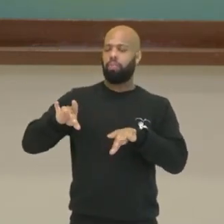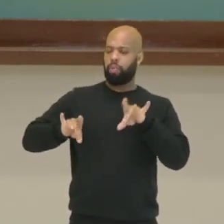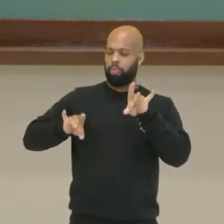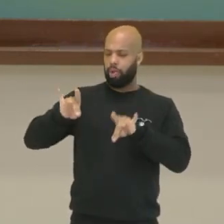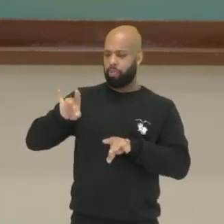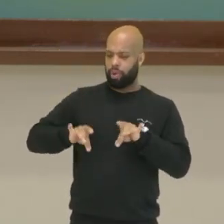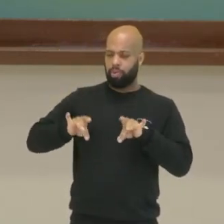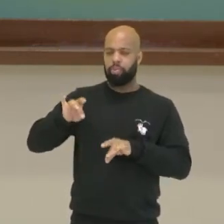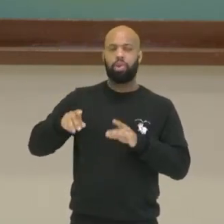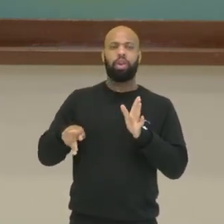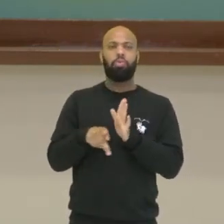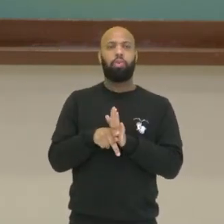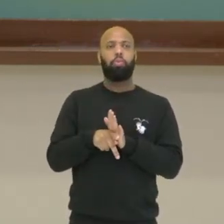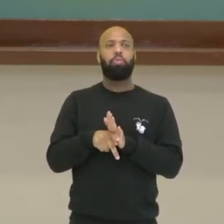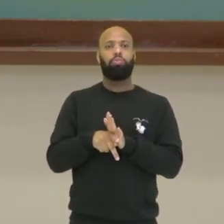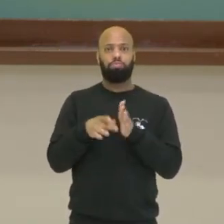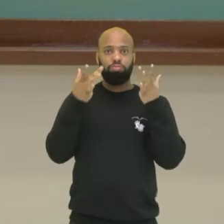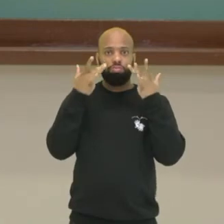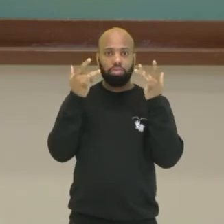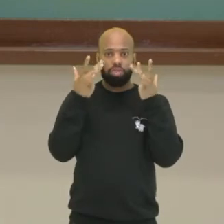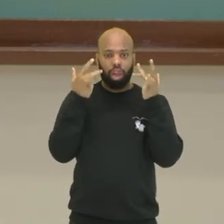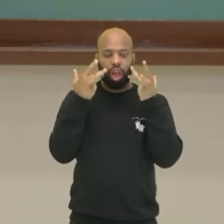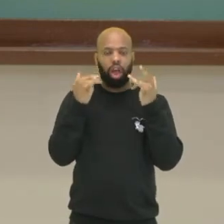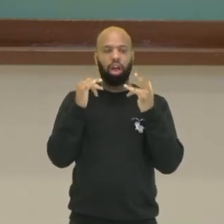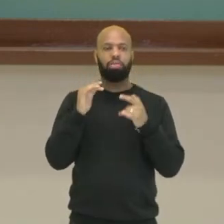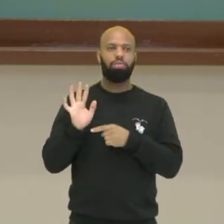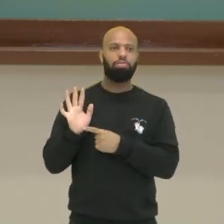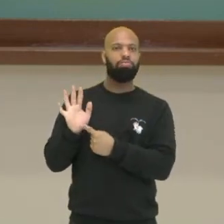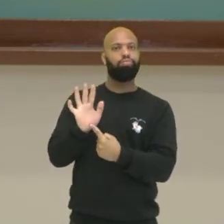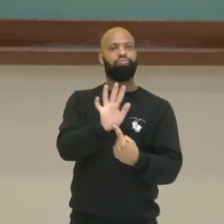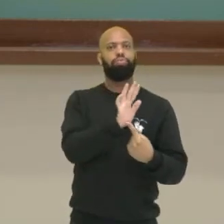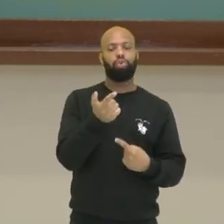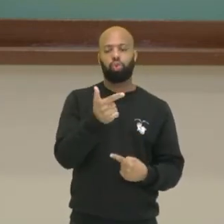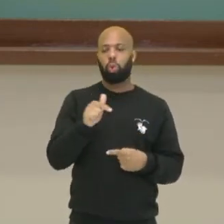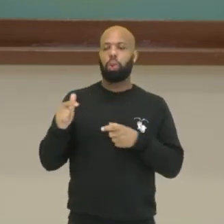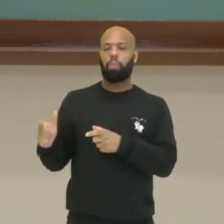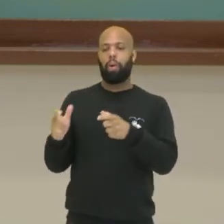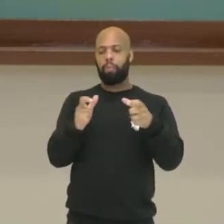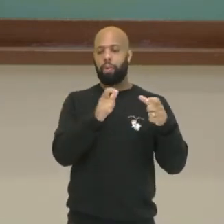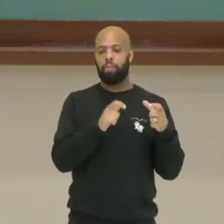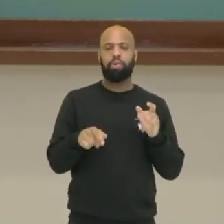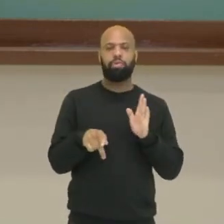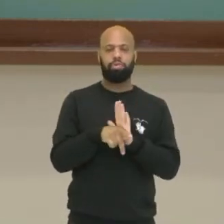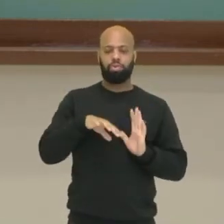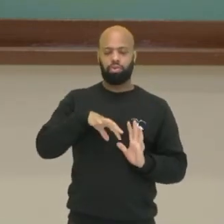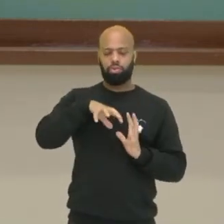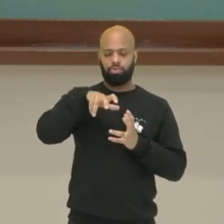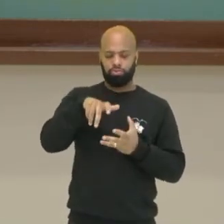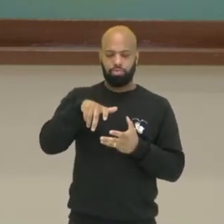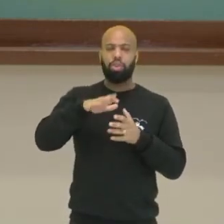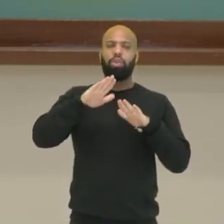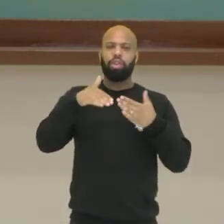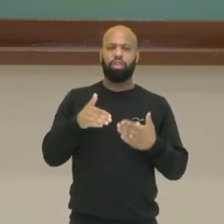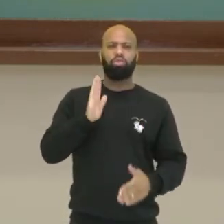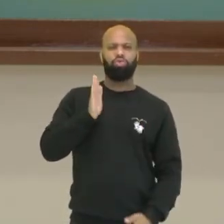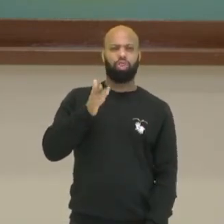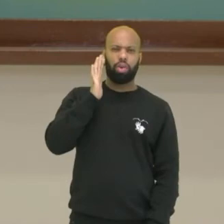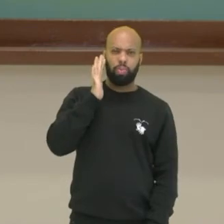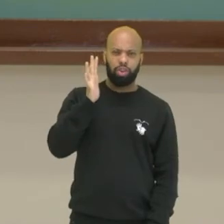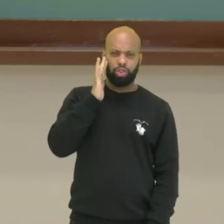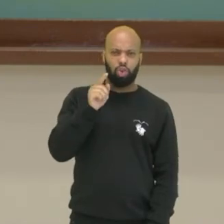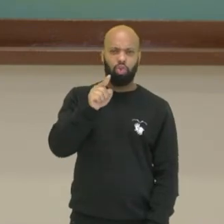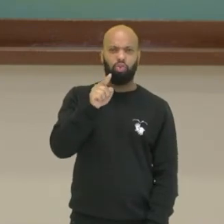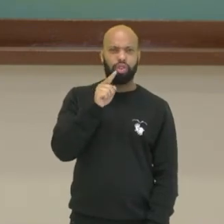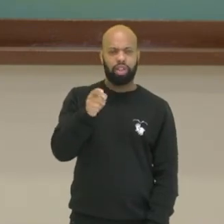já feita pela Broadway e interpretada em outros lugares do mundo. Já pensou você assistir ao Rei Leão ao vivo numa peça